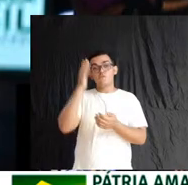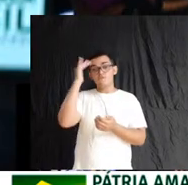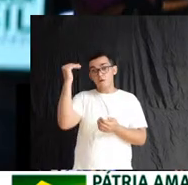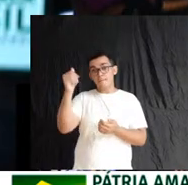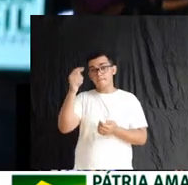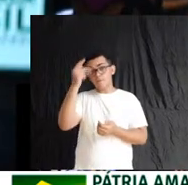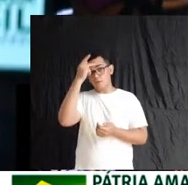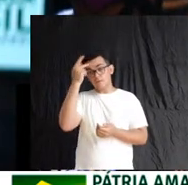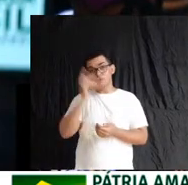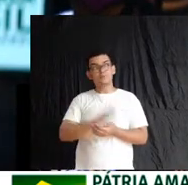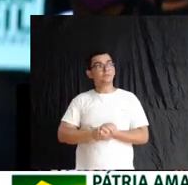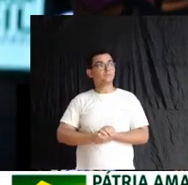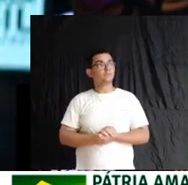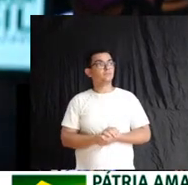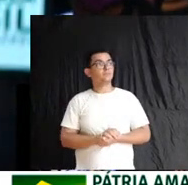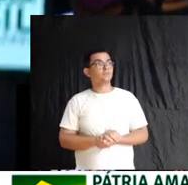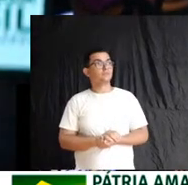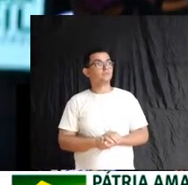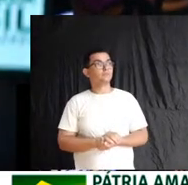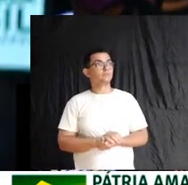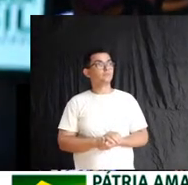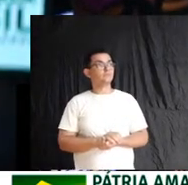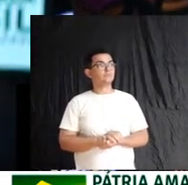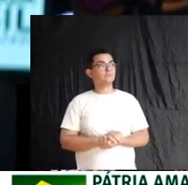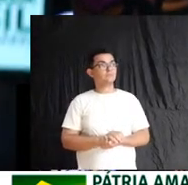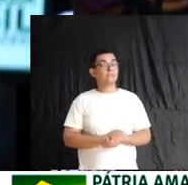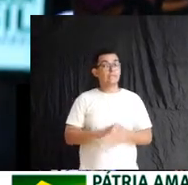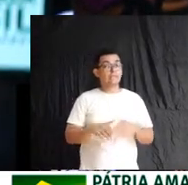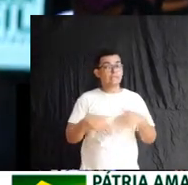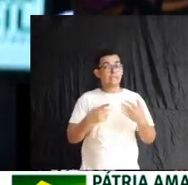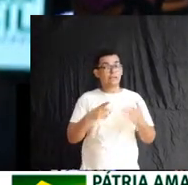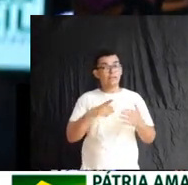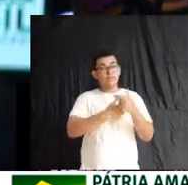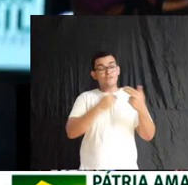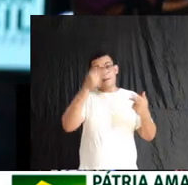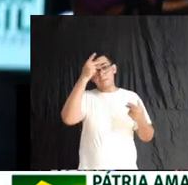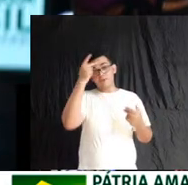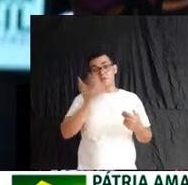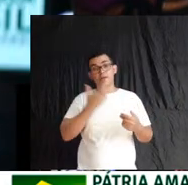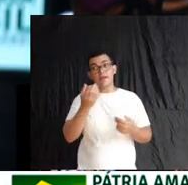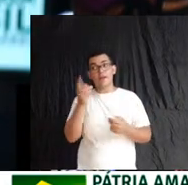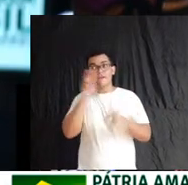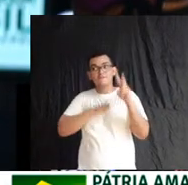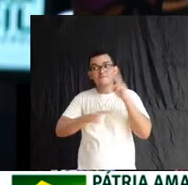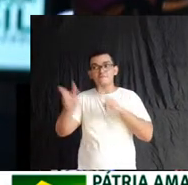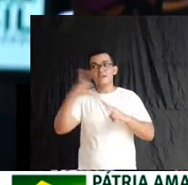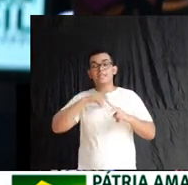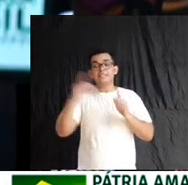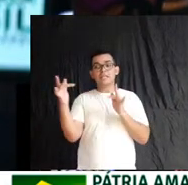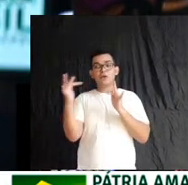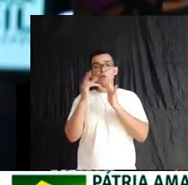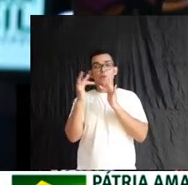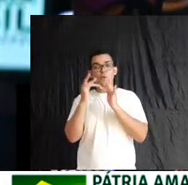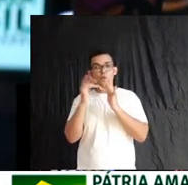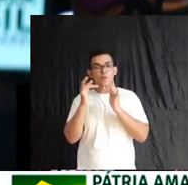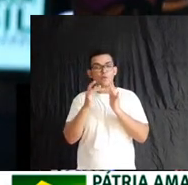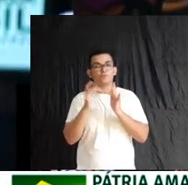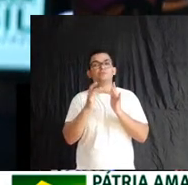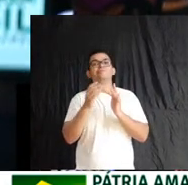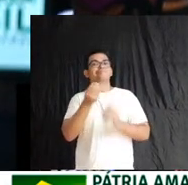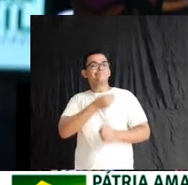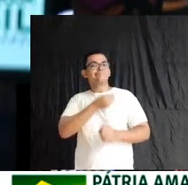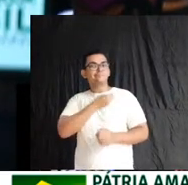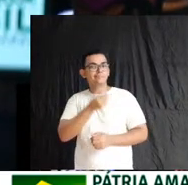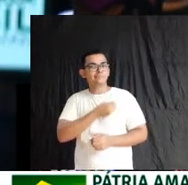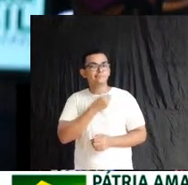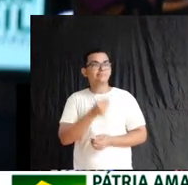que eu gostaria de não desencarnar sem ver eles ao vivo. Queria que Deus me desse a oportunidade realmente de ver